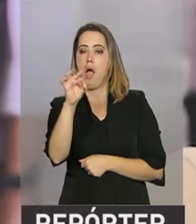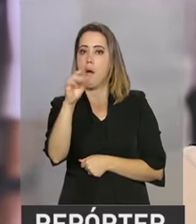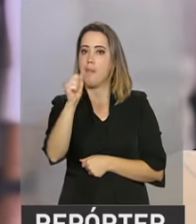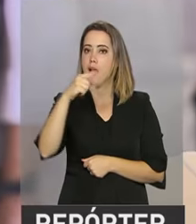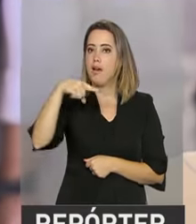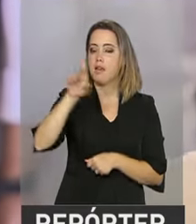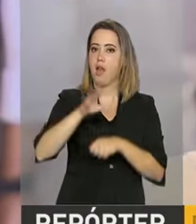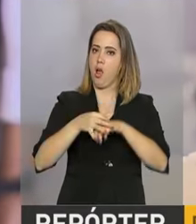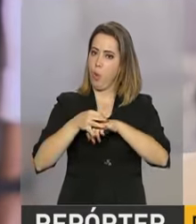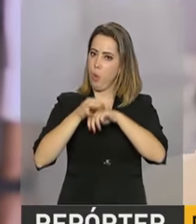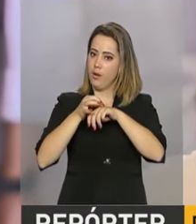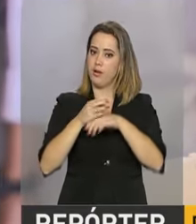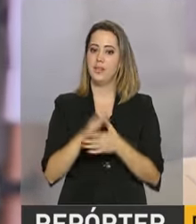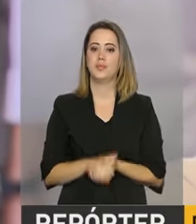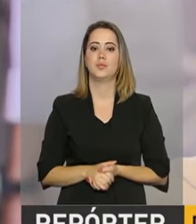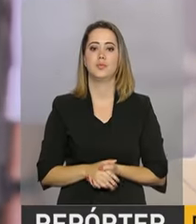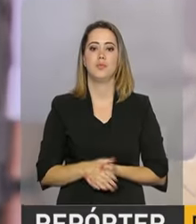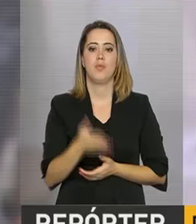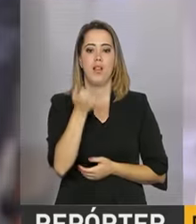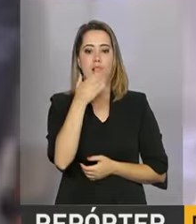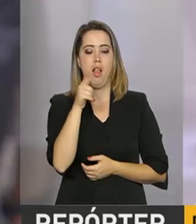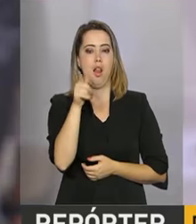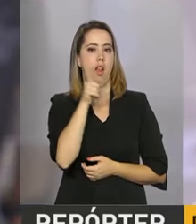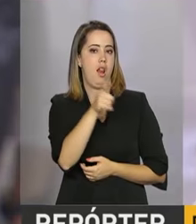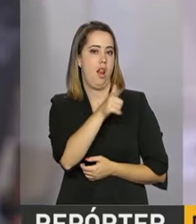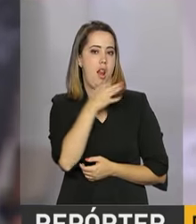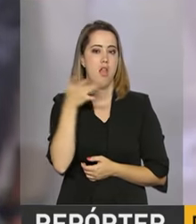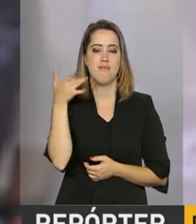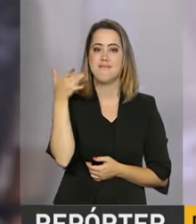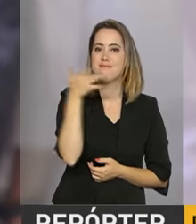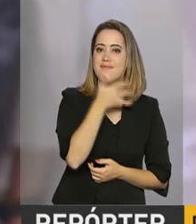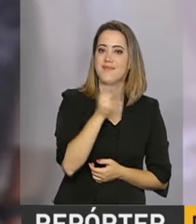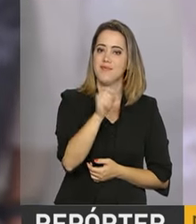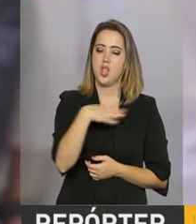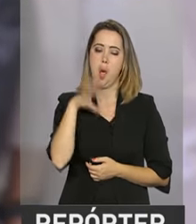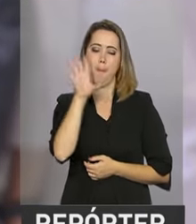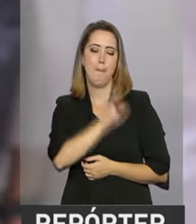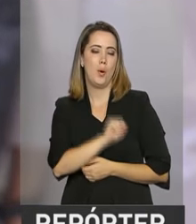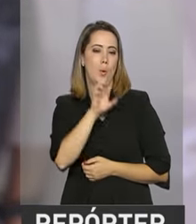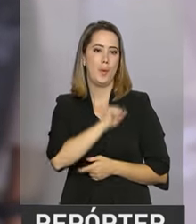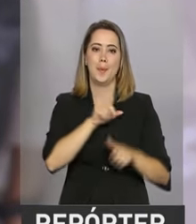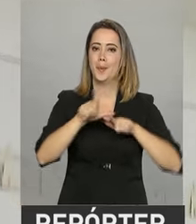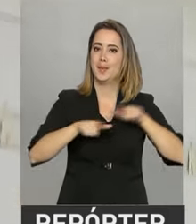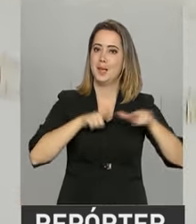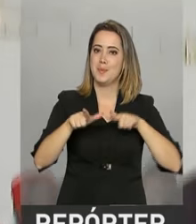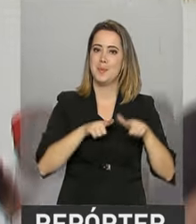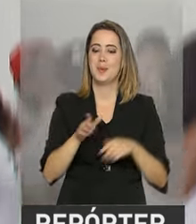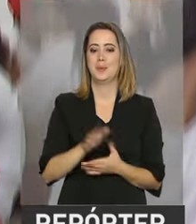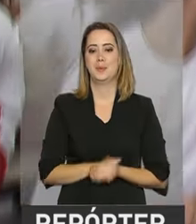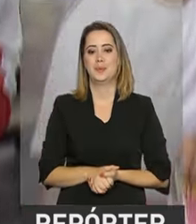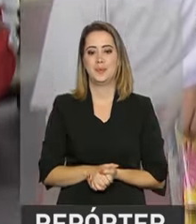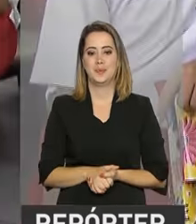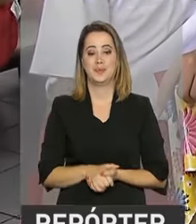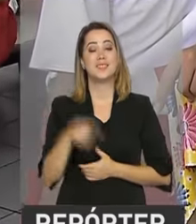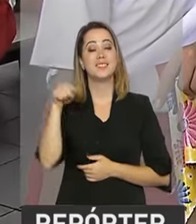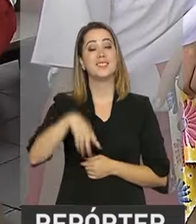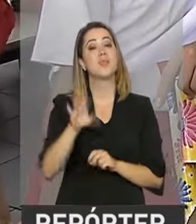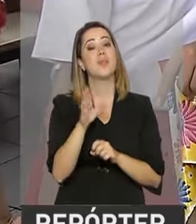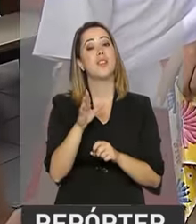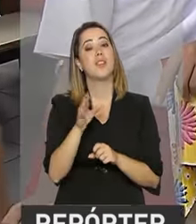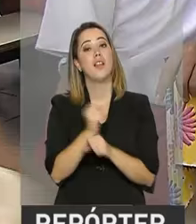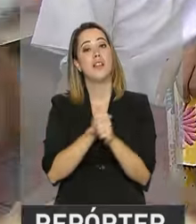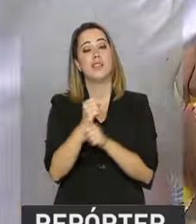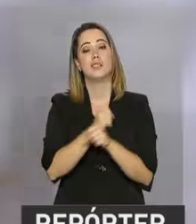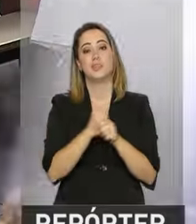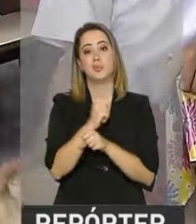o alimento saudável para as crianças. A gente trabalha com amor, muito amor para a criança. Para esse ano, o orçamento do